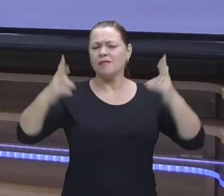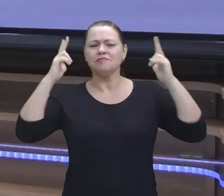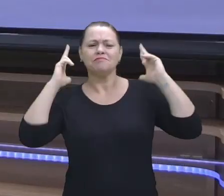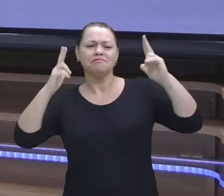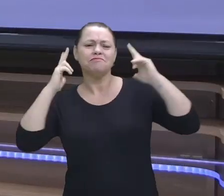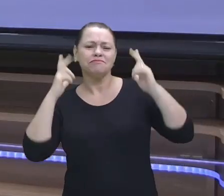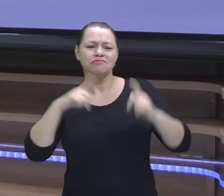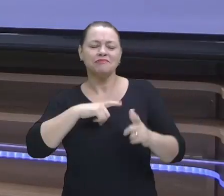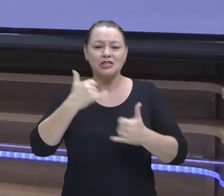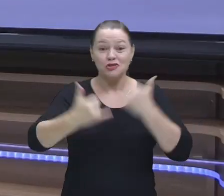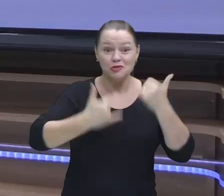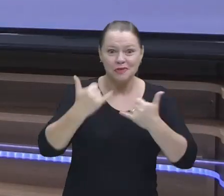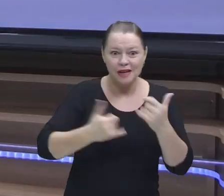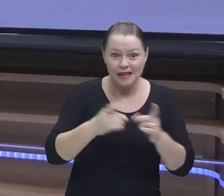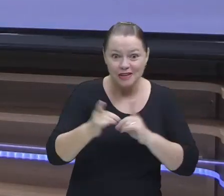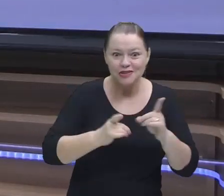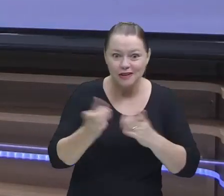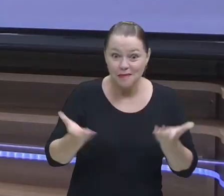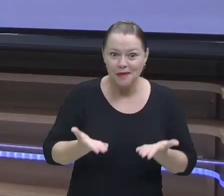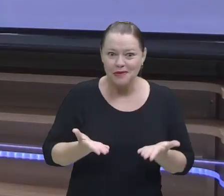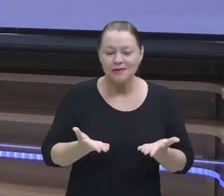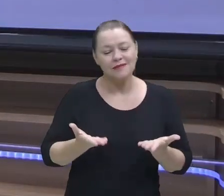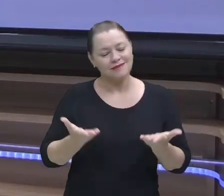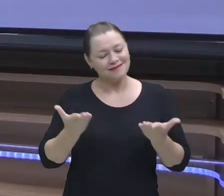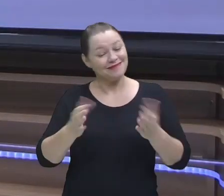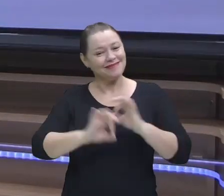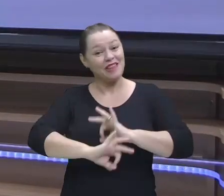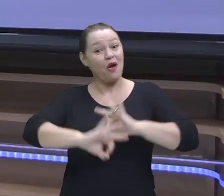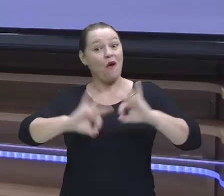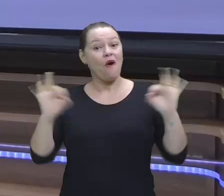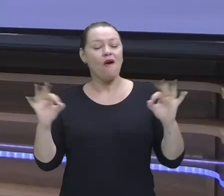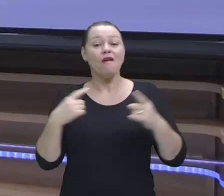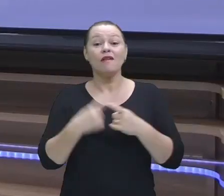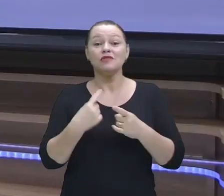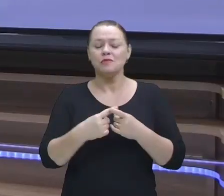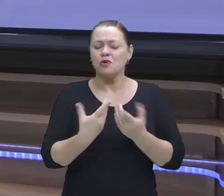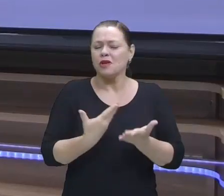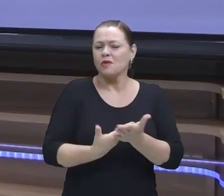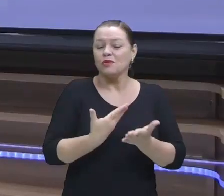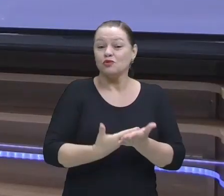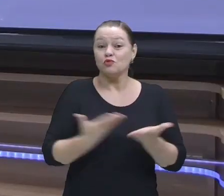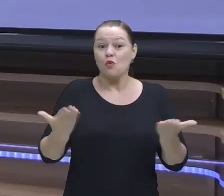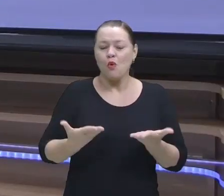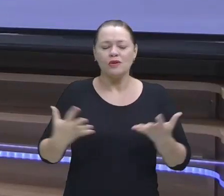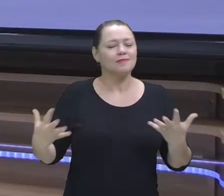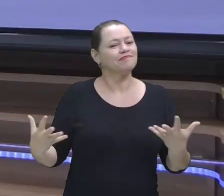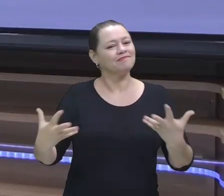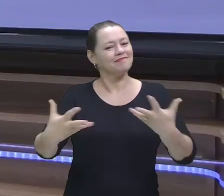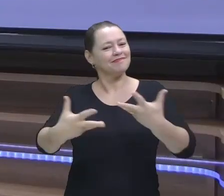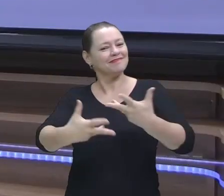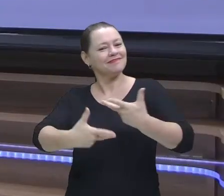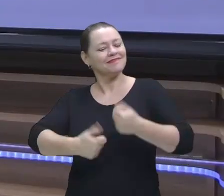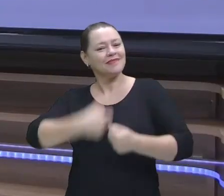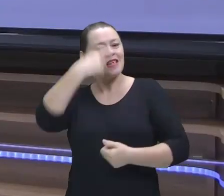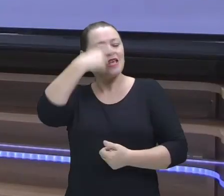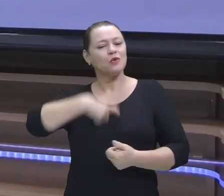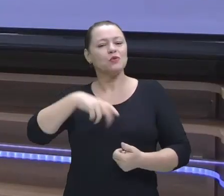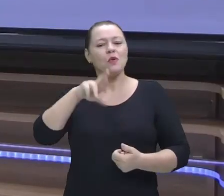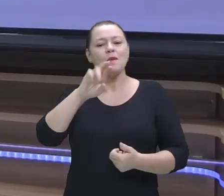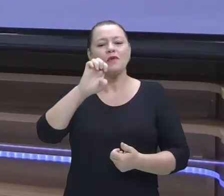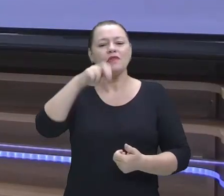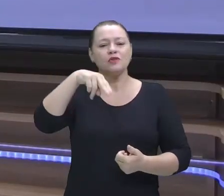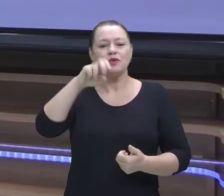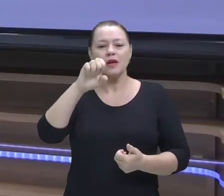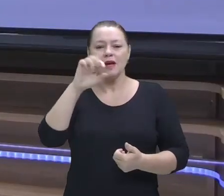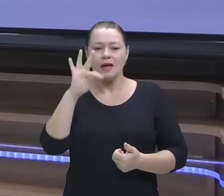de jogos e dinâmica hoje? Então, ótimo, porque a aula está sensacional. Eu sou a professora Renata